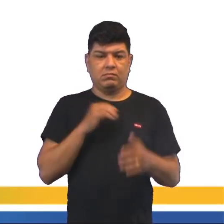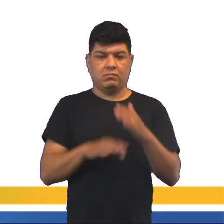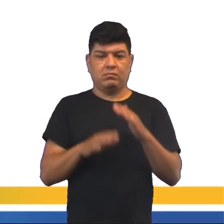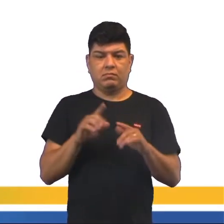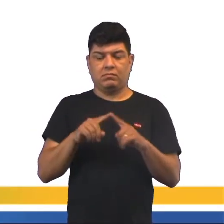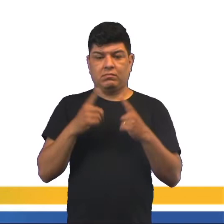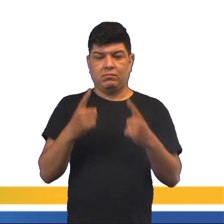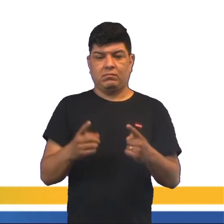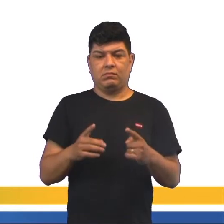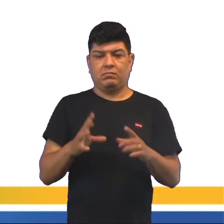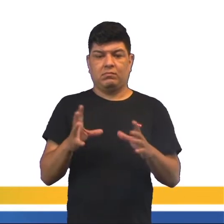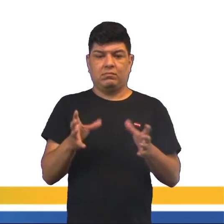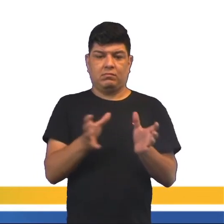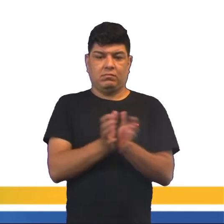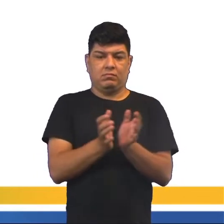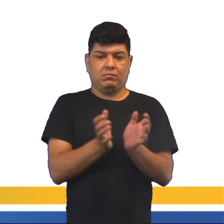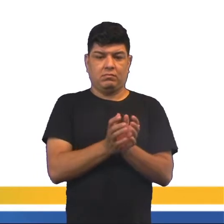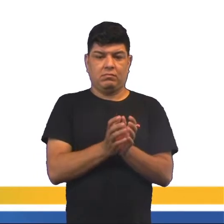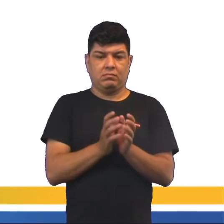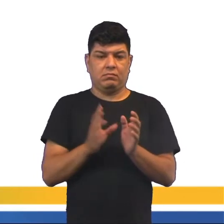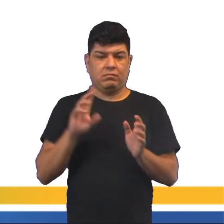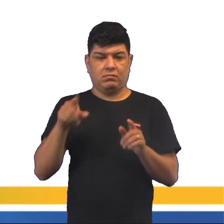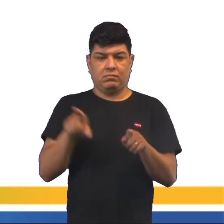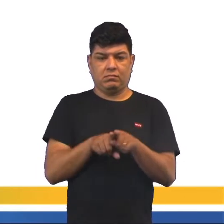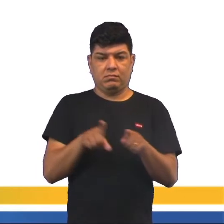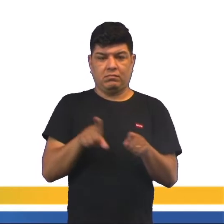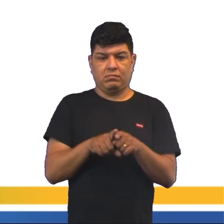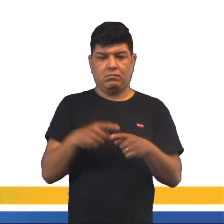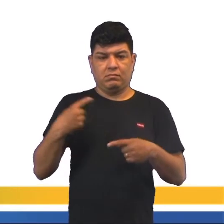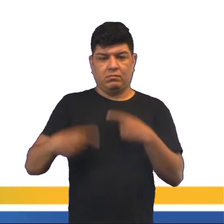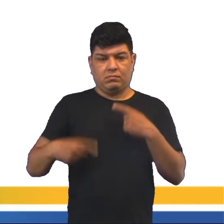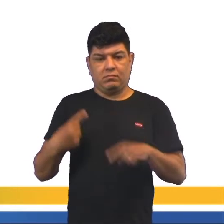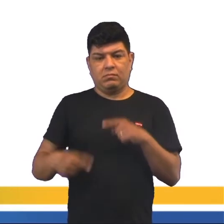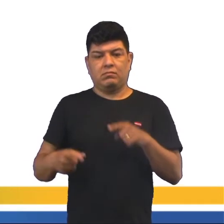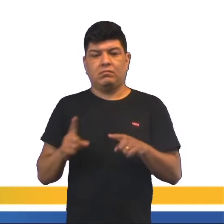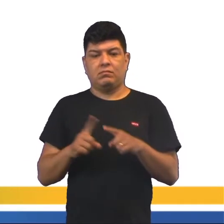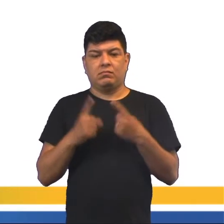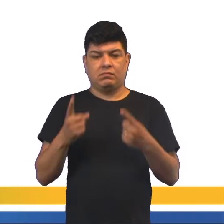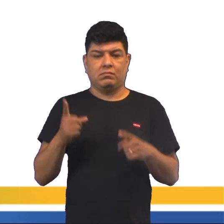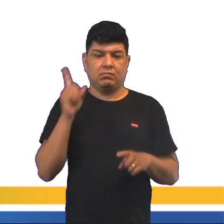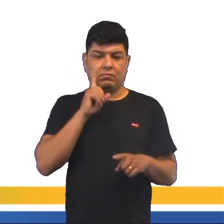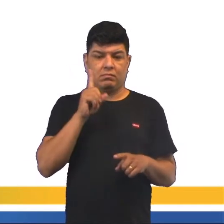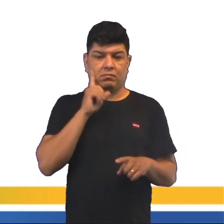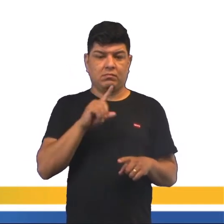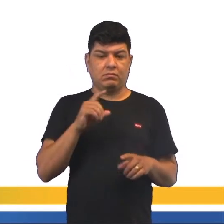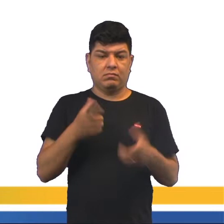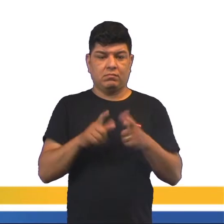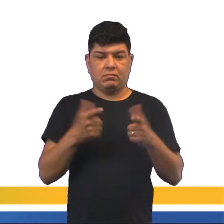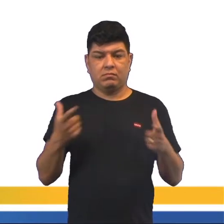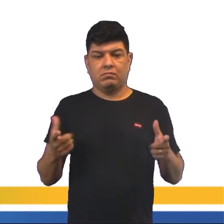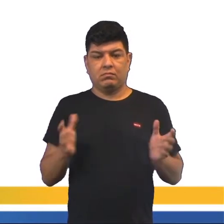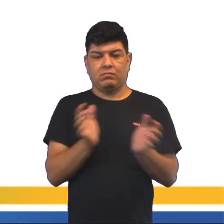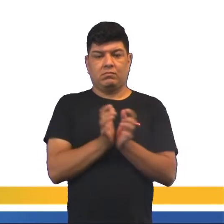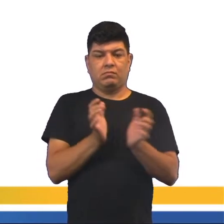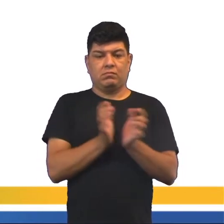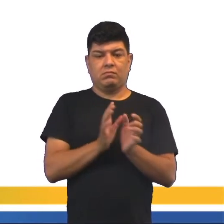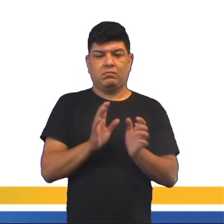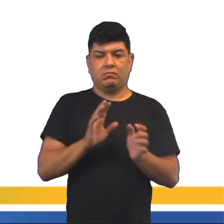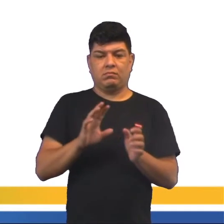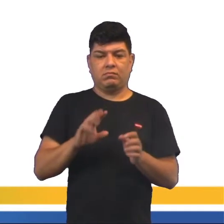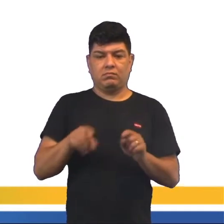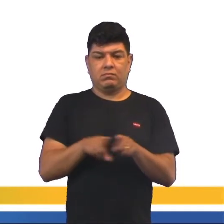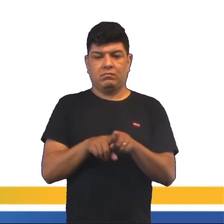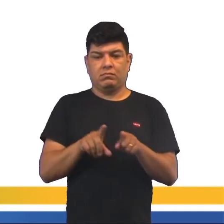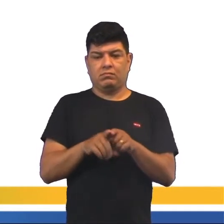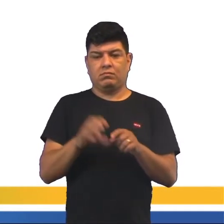de forças militares, né, internacionais, que chegaram a um contingente de 150 mil soldados estrangeiros. Ao